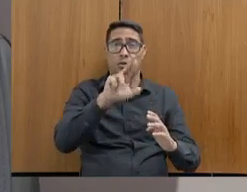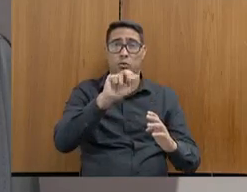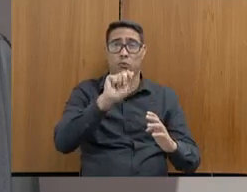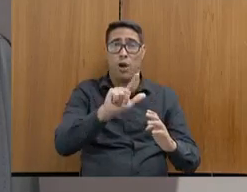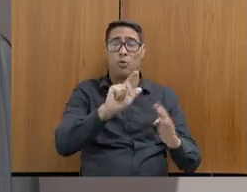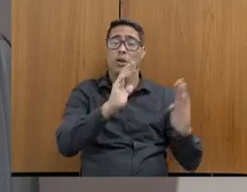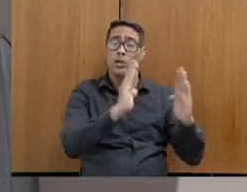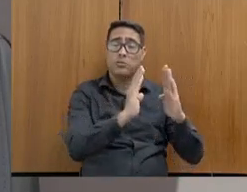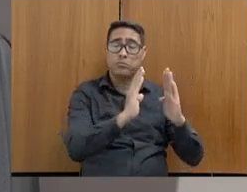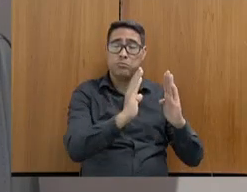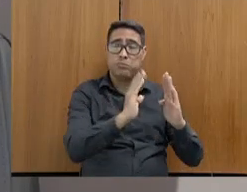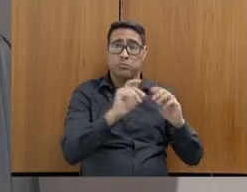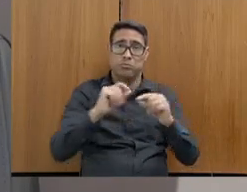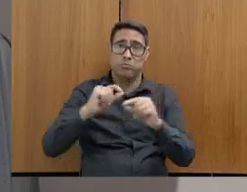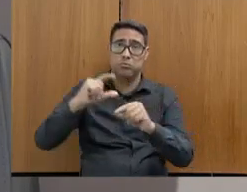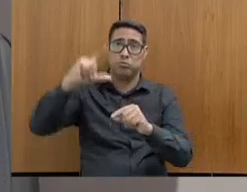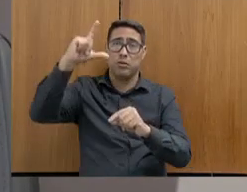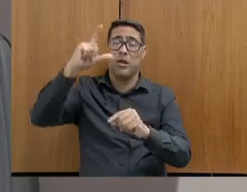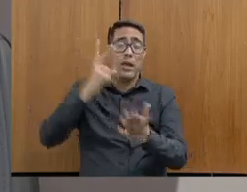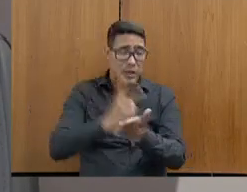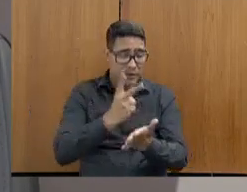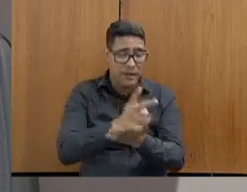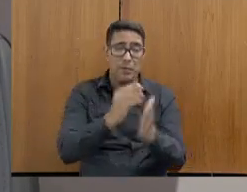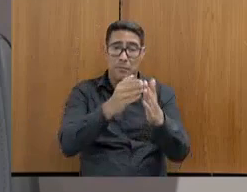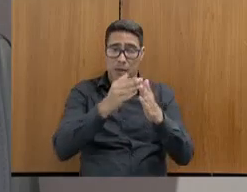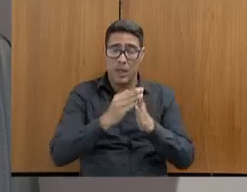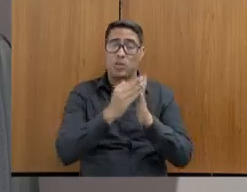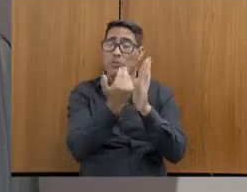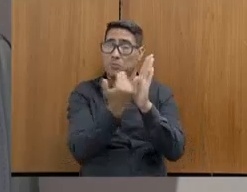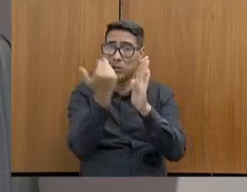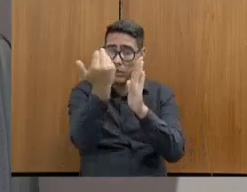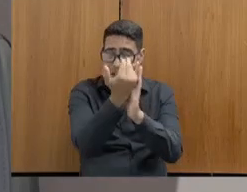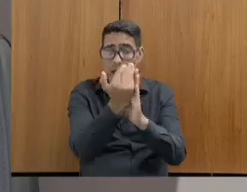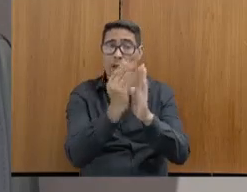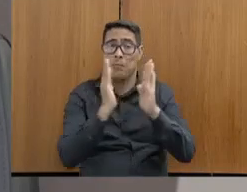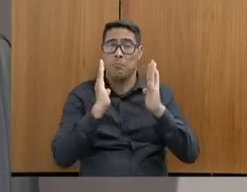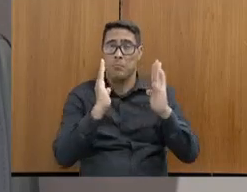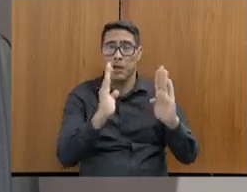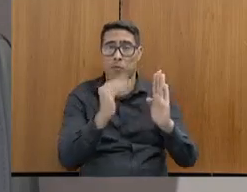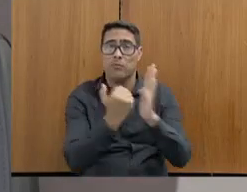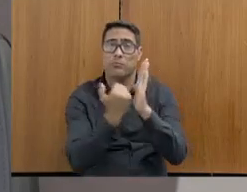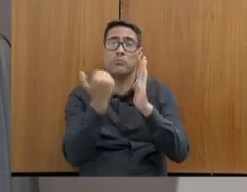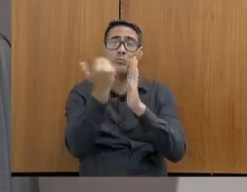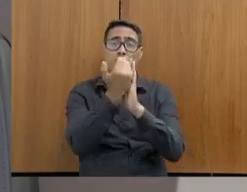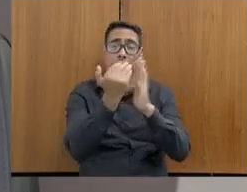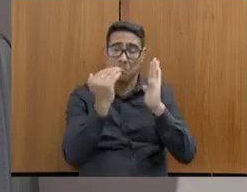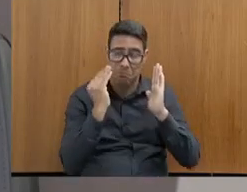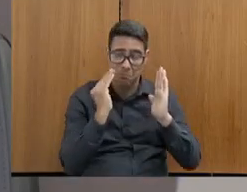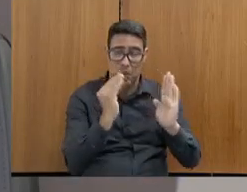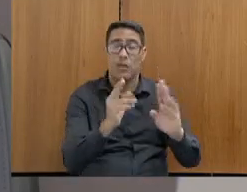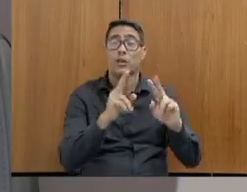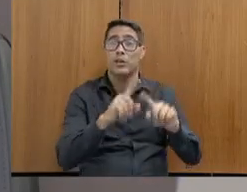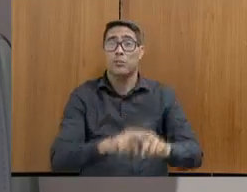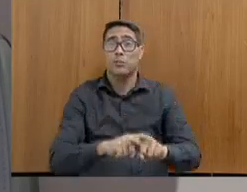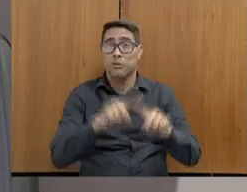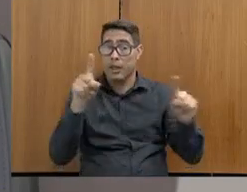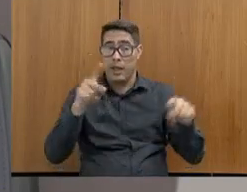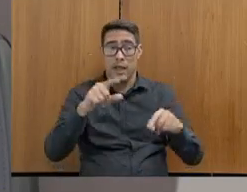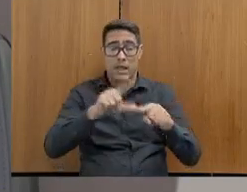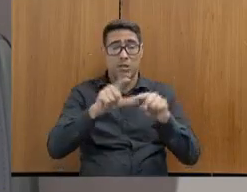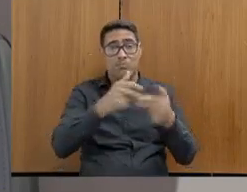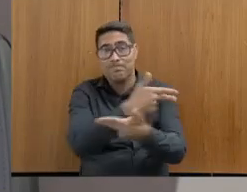pedidos dilação de prazo para porque porque são inquéritos concluídos com extrema